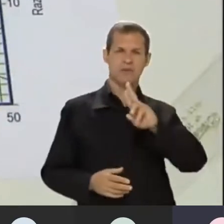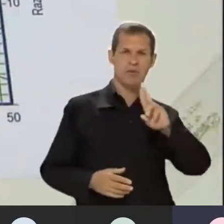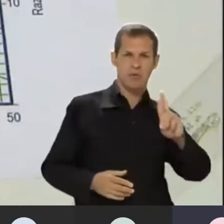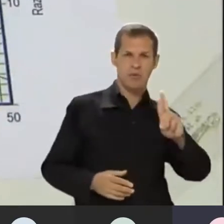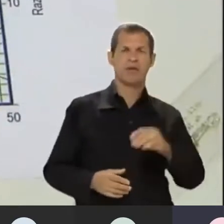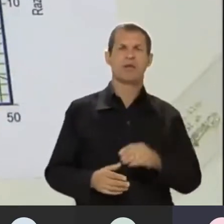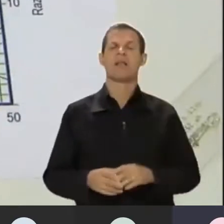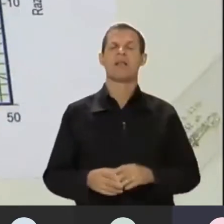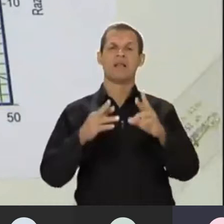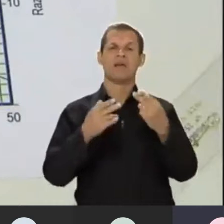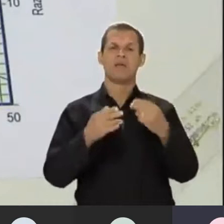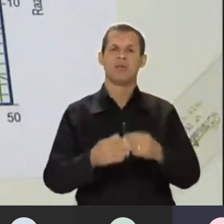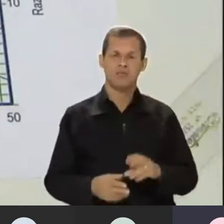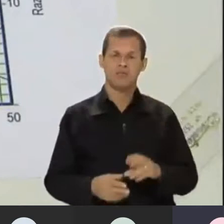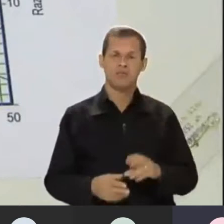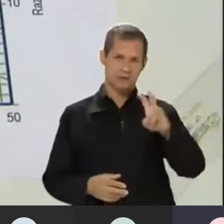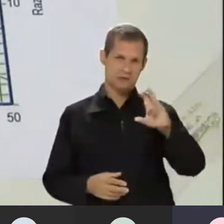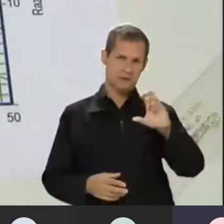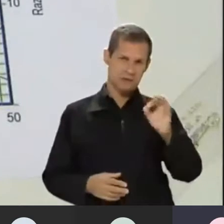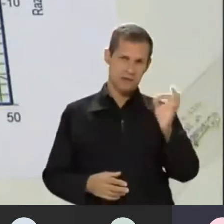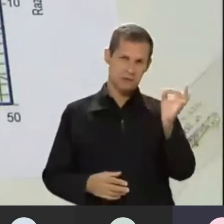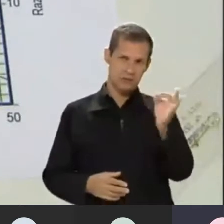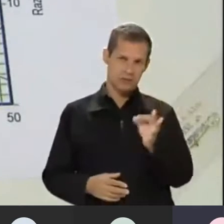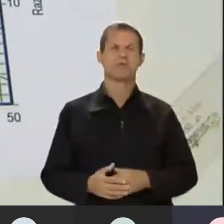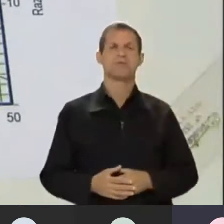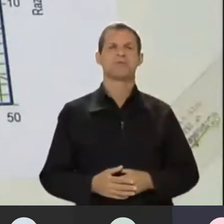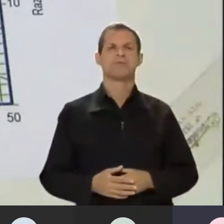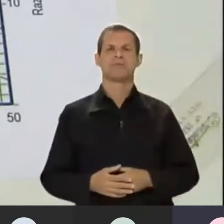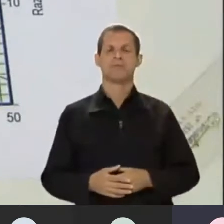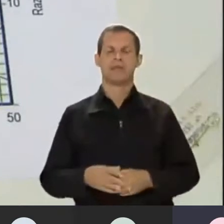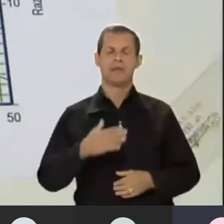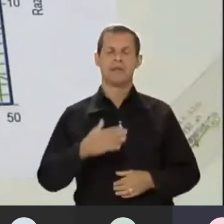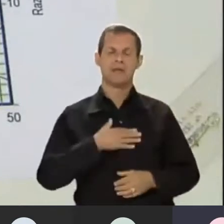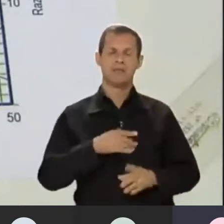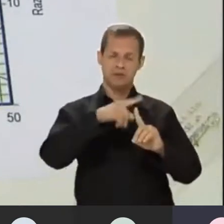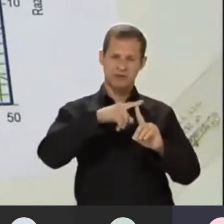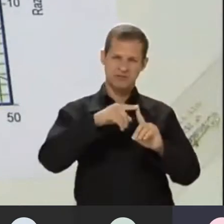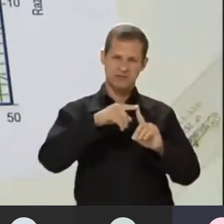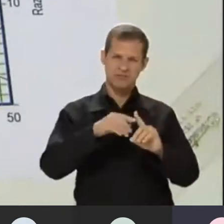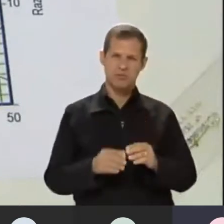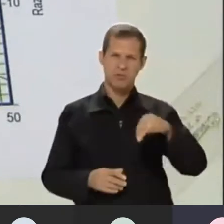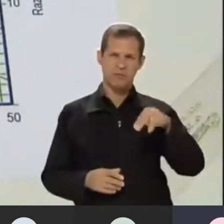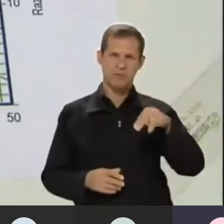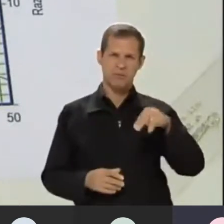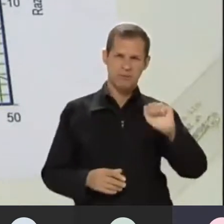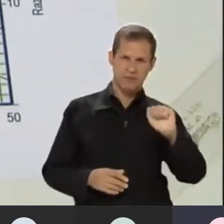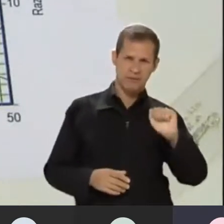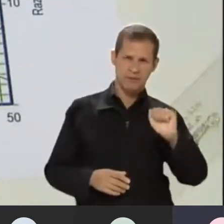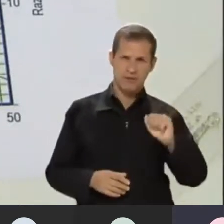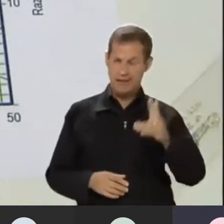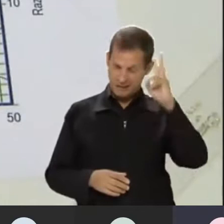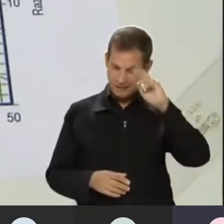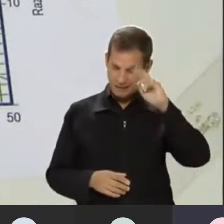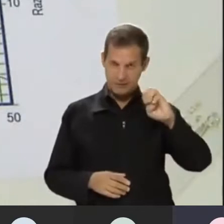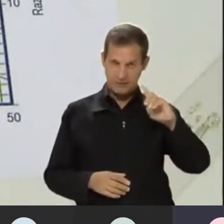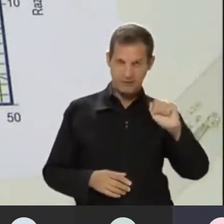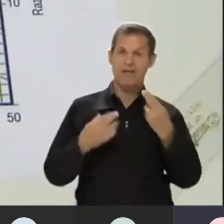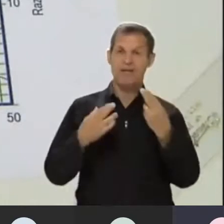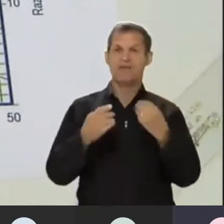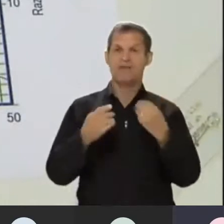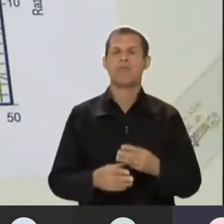umidade relativa é igual a 50%. A minha temperatura mínima, lembrando, tá? A média